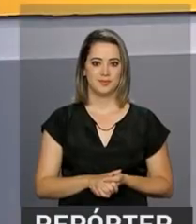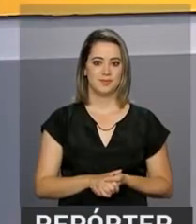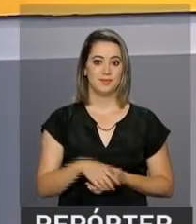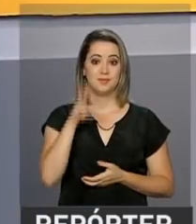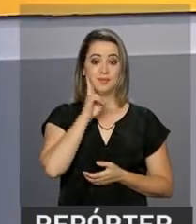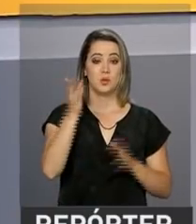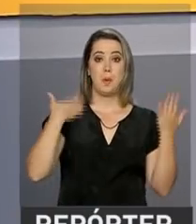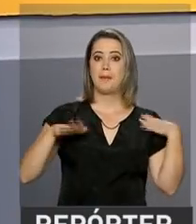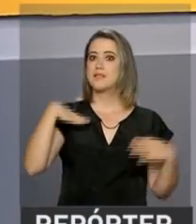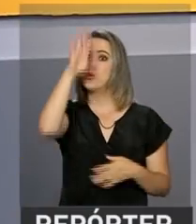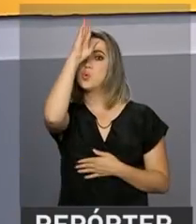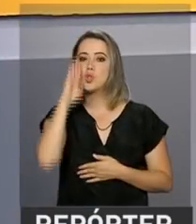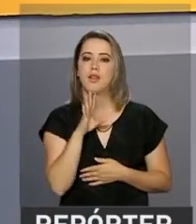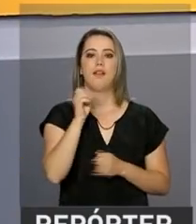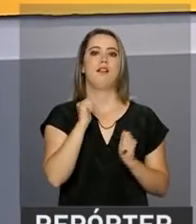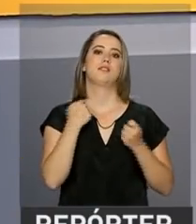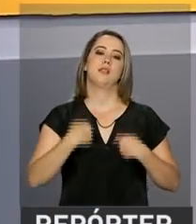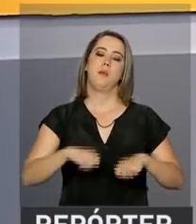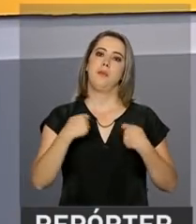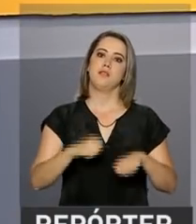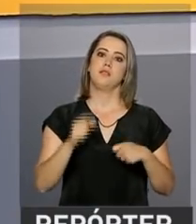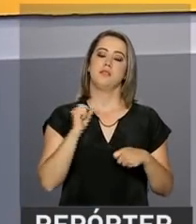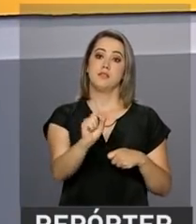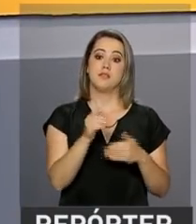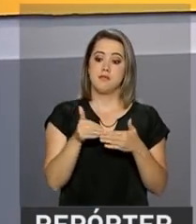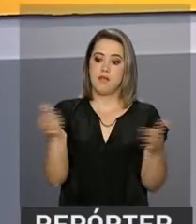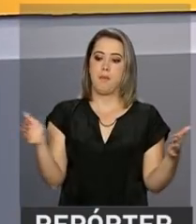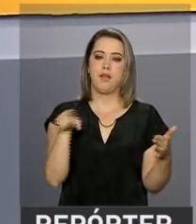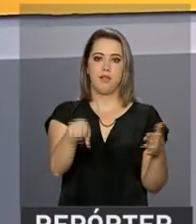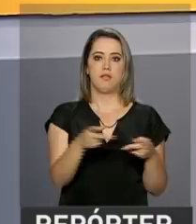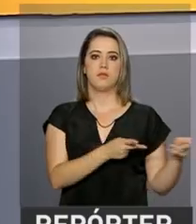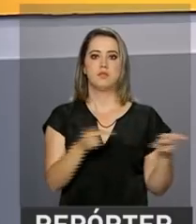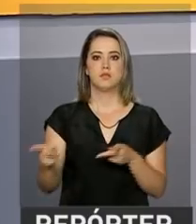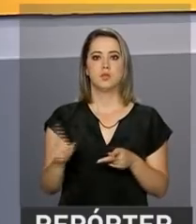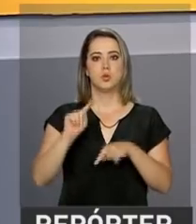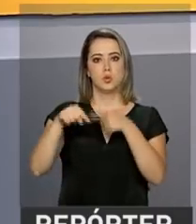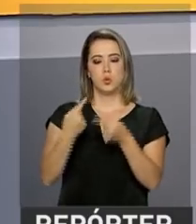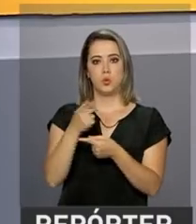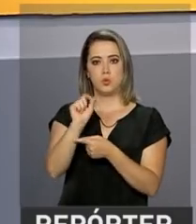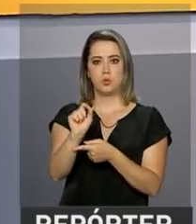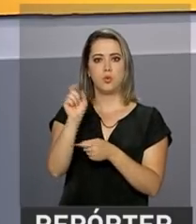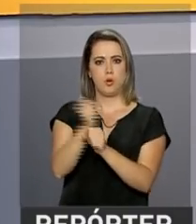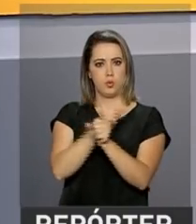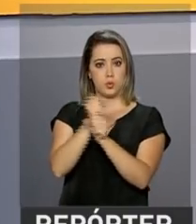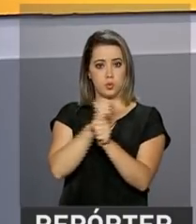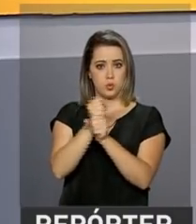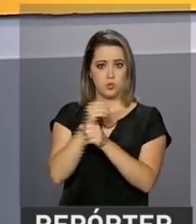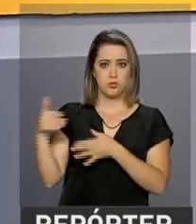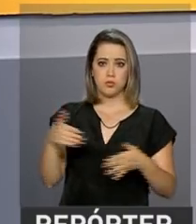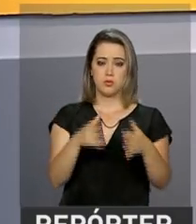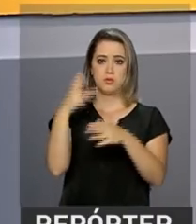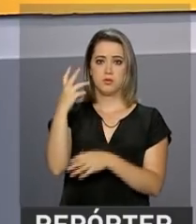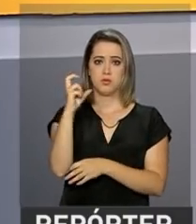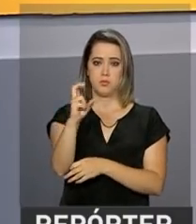Olha só, o passeio é de graça e depende da Floresta Nacional estar aberta à visitação. O próximo passo será a construção de um